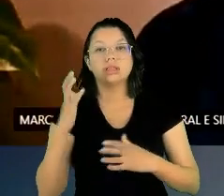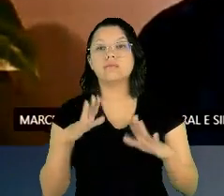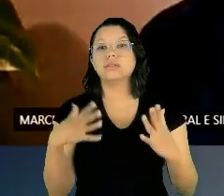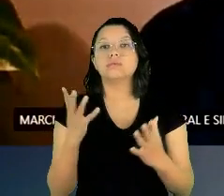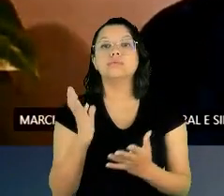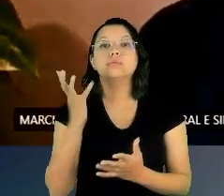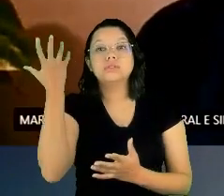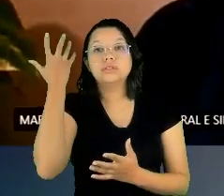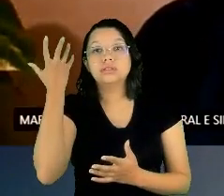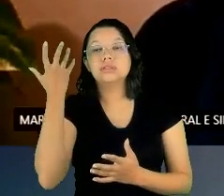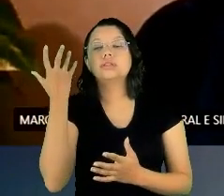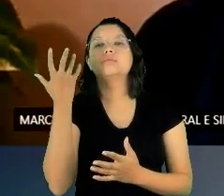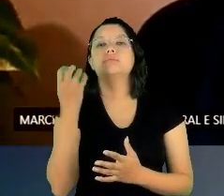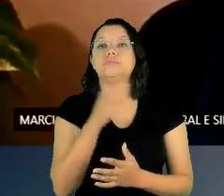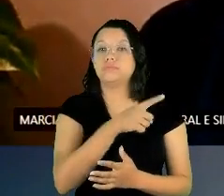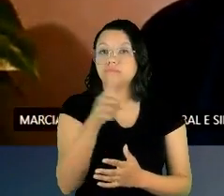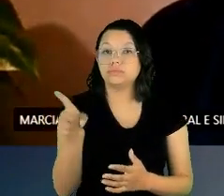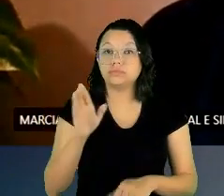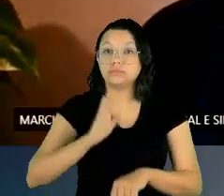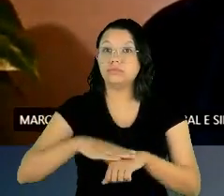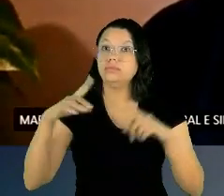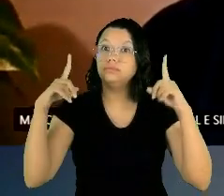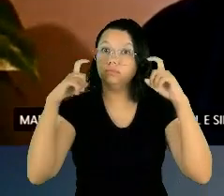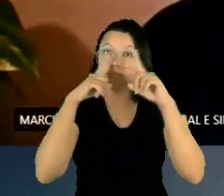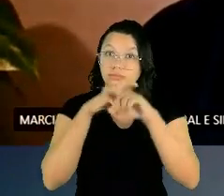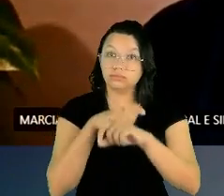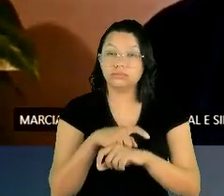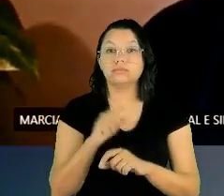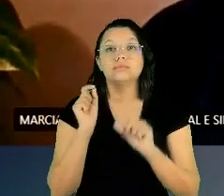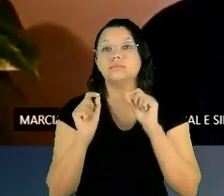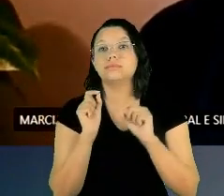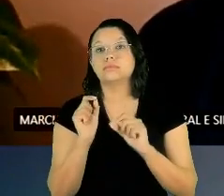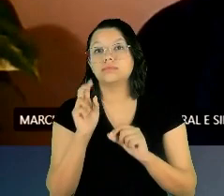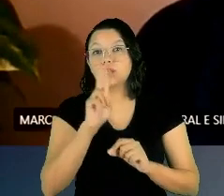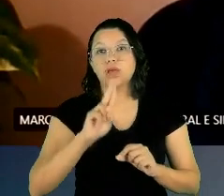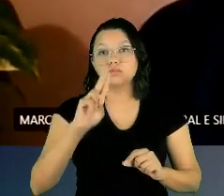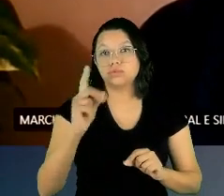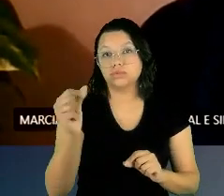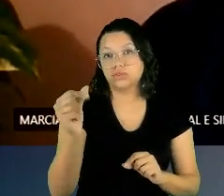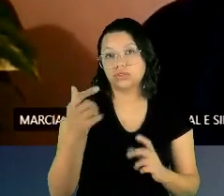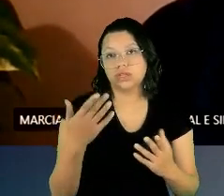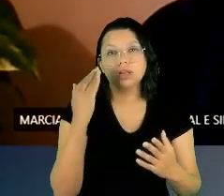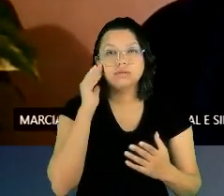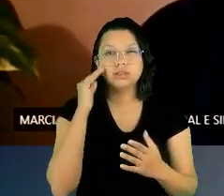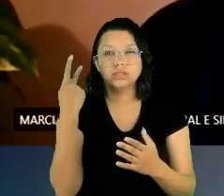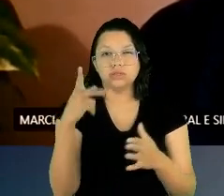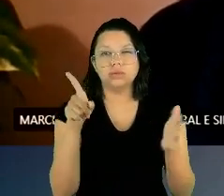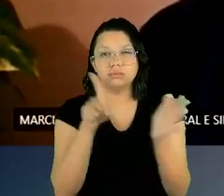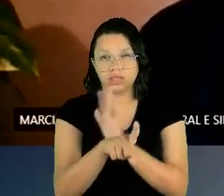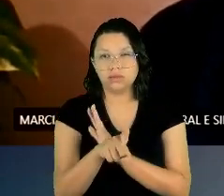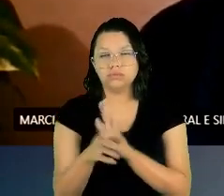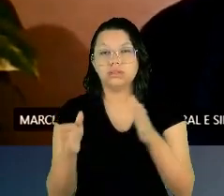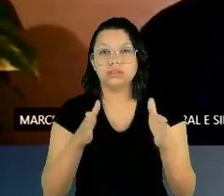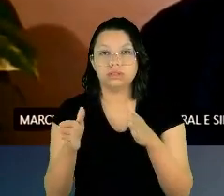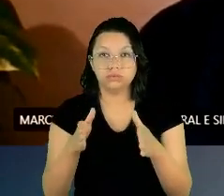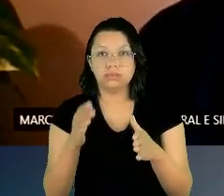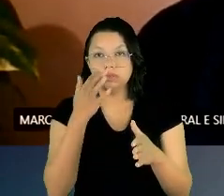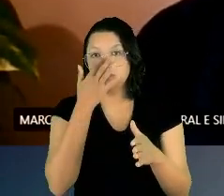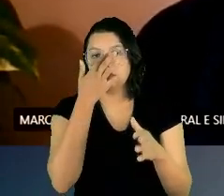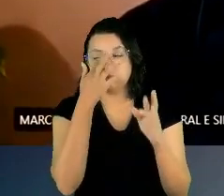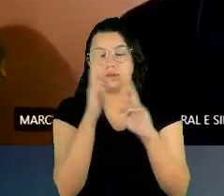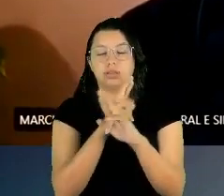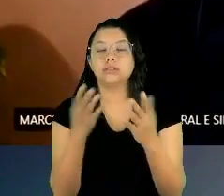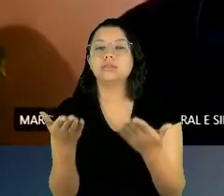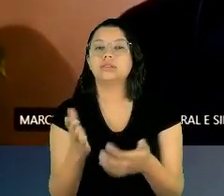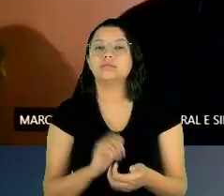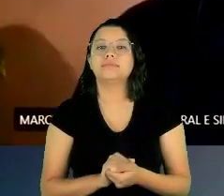tomar de decisão. Então, tomada de decisão de vocês é muito mais complexa, obviamente, do que o uso do dinheiro. Eu entendi a sua pergunta naquele